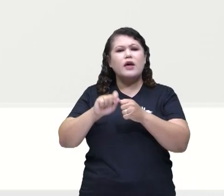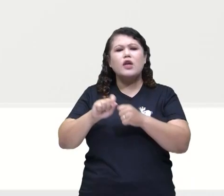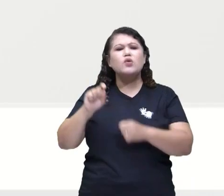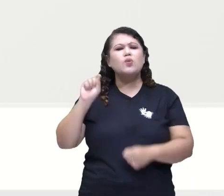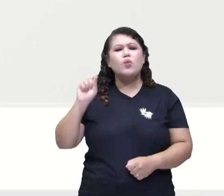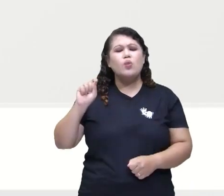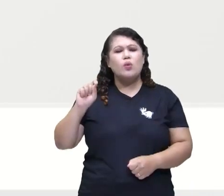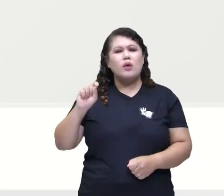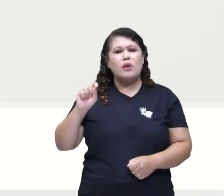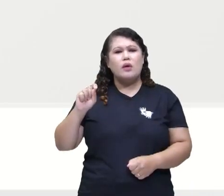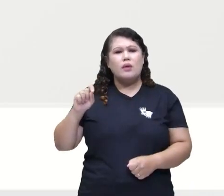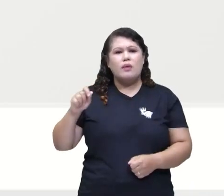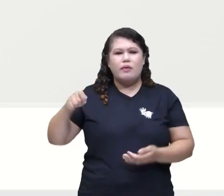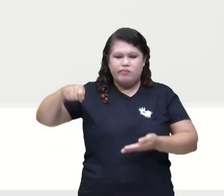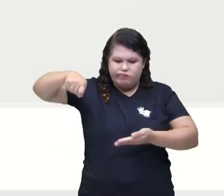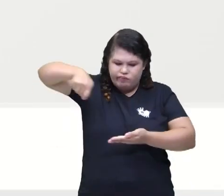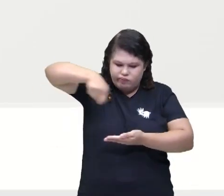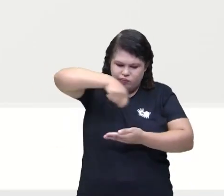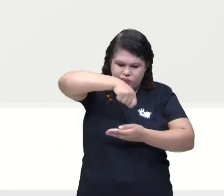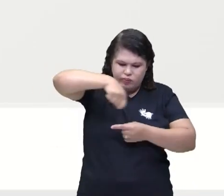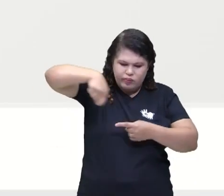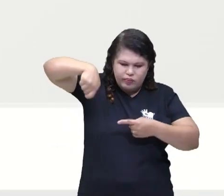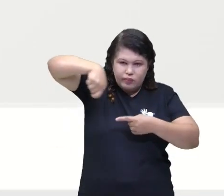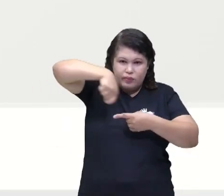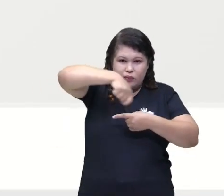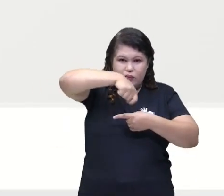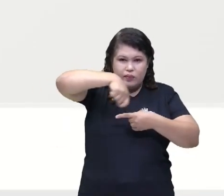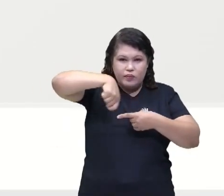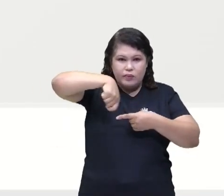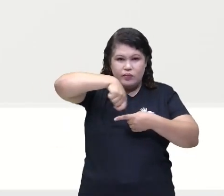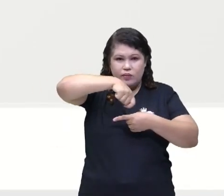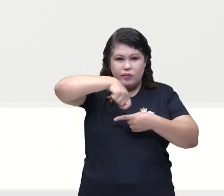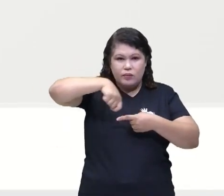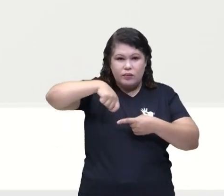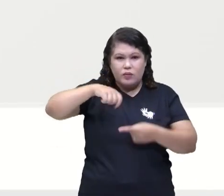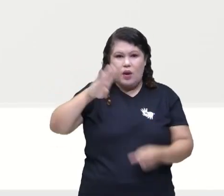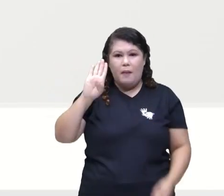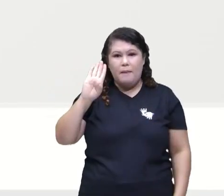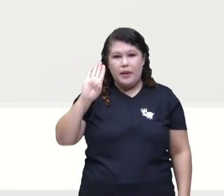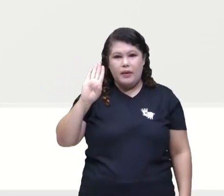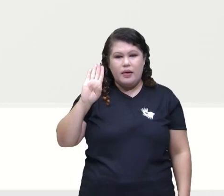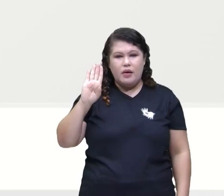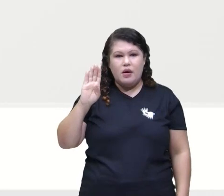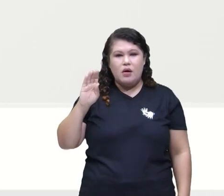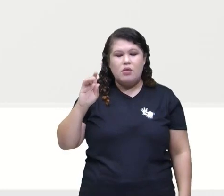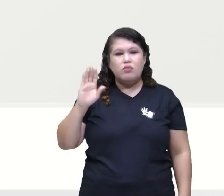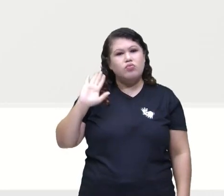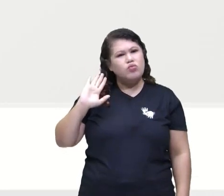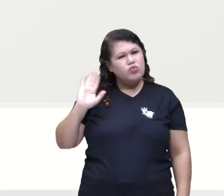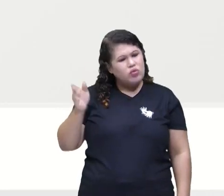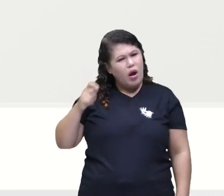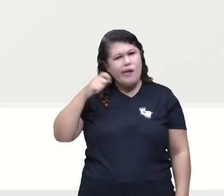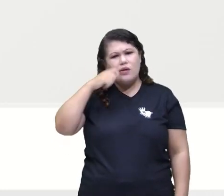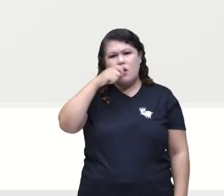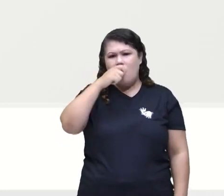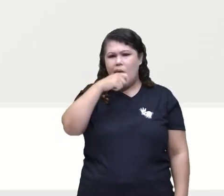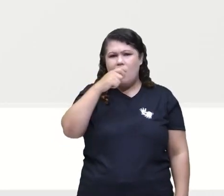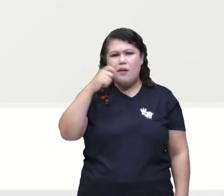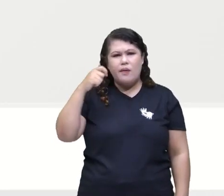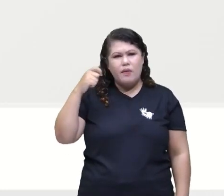a pasta na escova. Segundo, ele já está escovando os